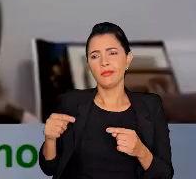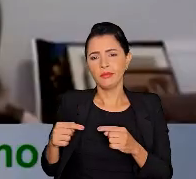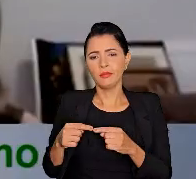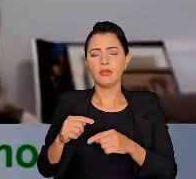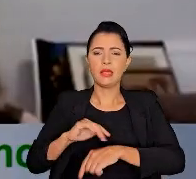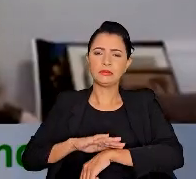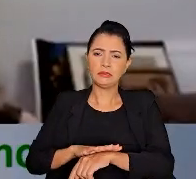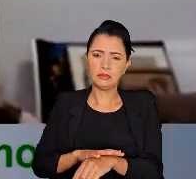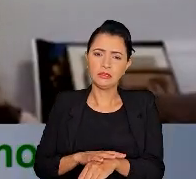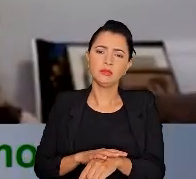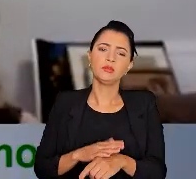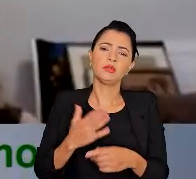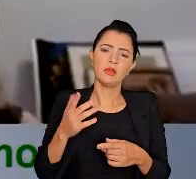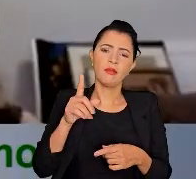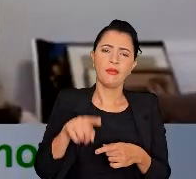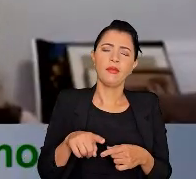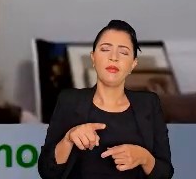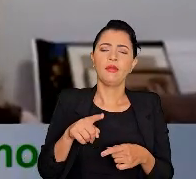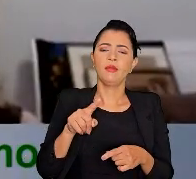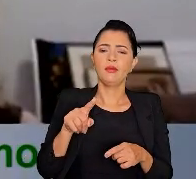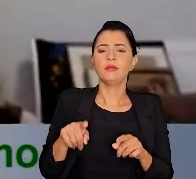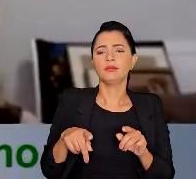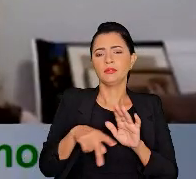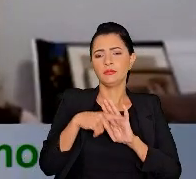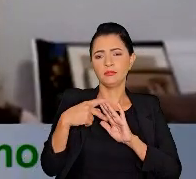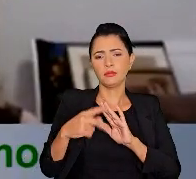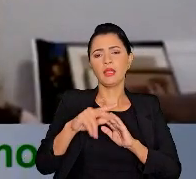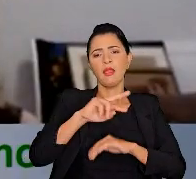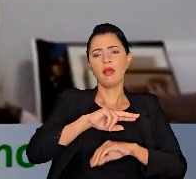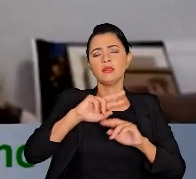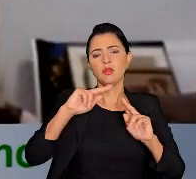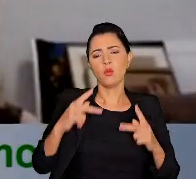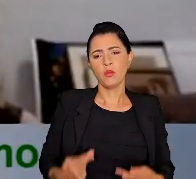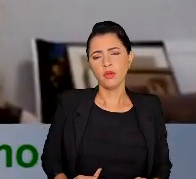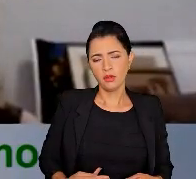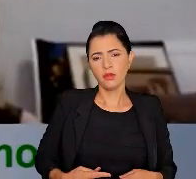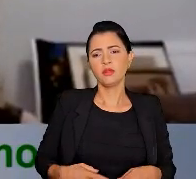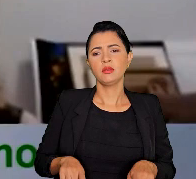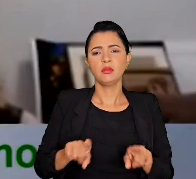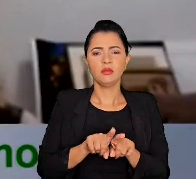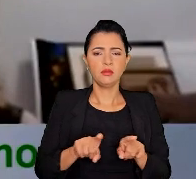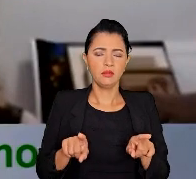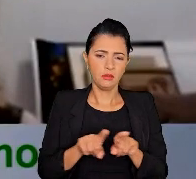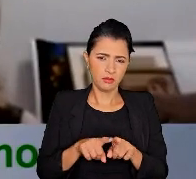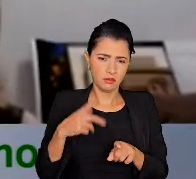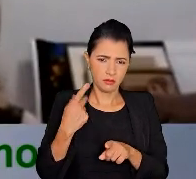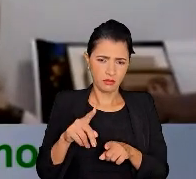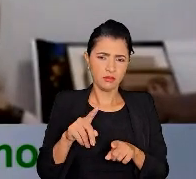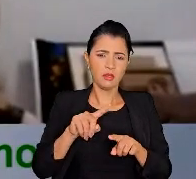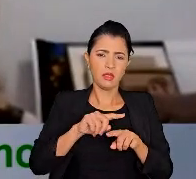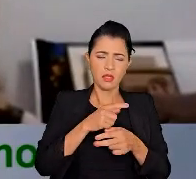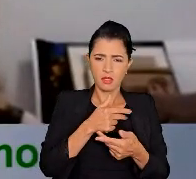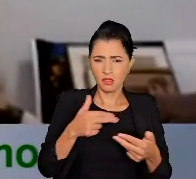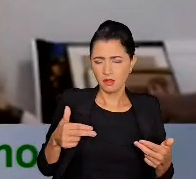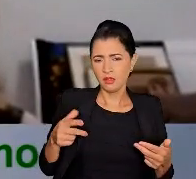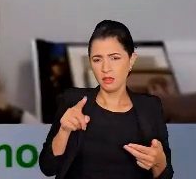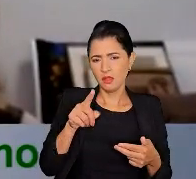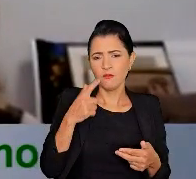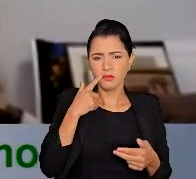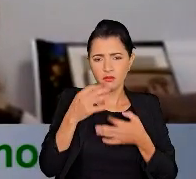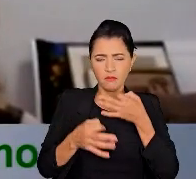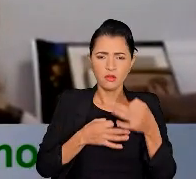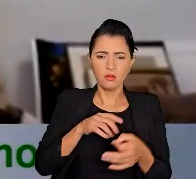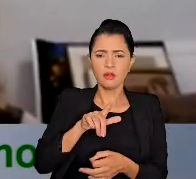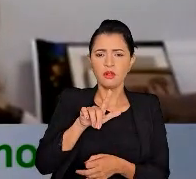lá, pressupõe-se que haja raças humanas e a hierarquização entre elas. O senhor citou